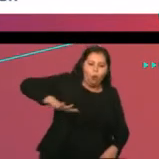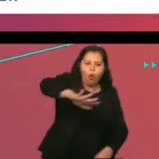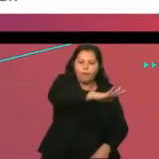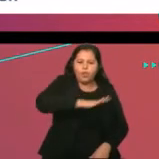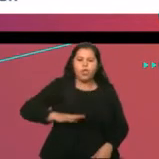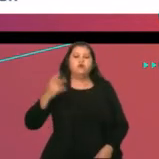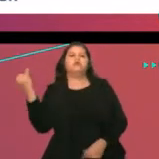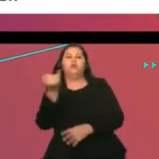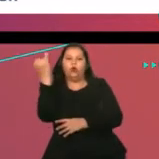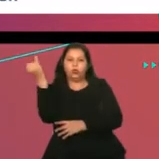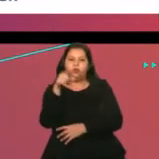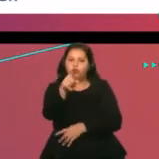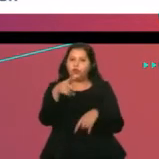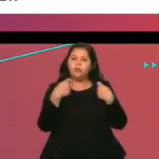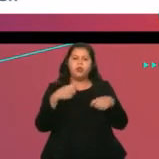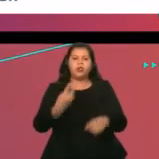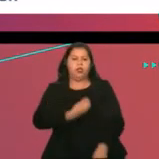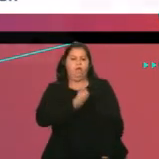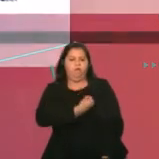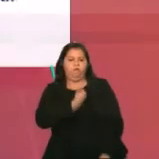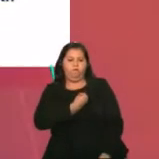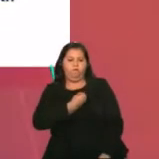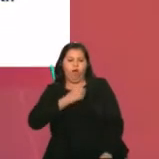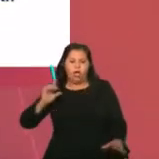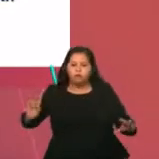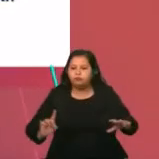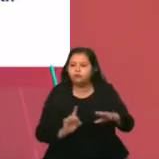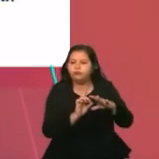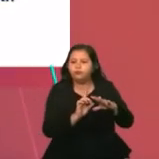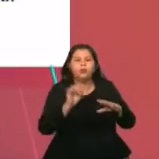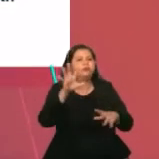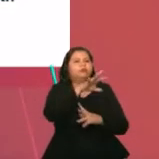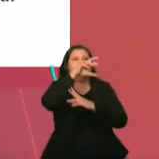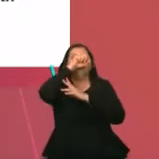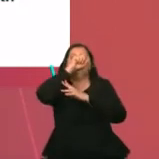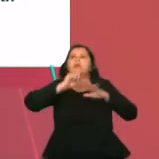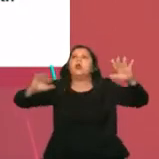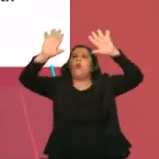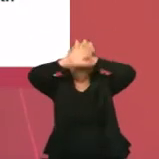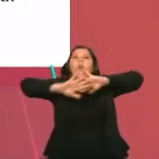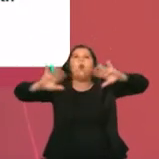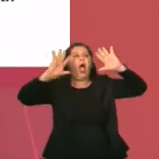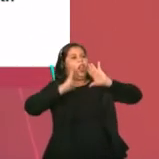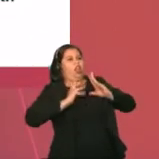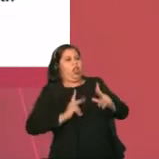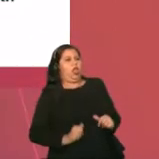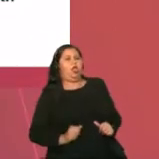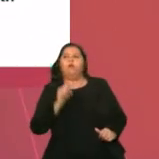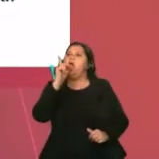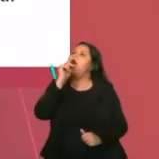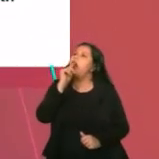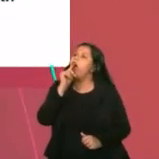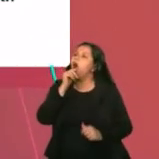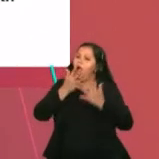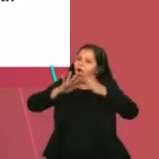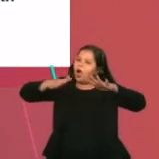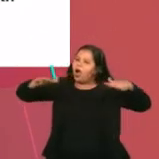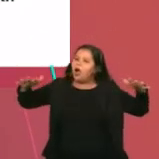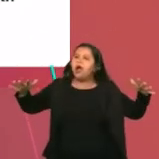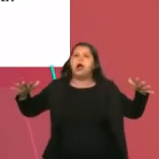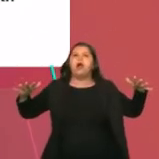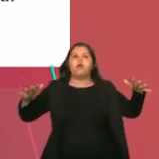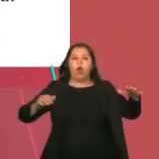ambiente é muito importante você precisa de ver no ambiente que tem um Ar limpo o ambiente que a água e o solo sejam ser